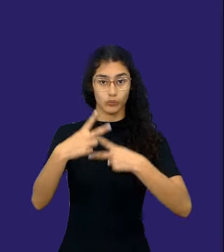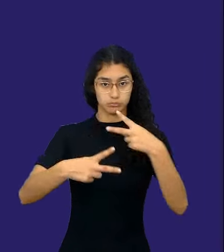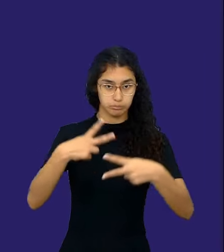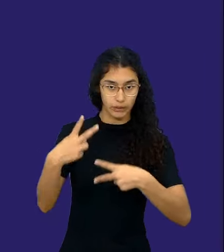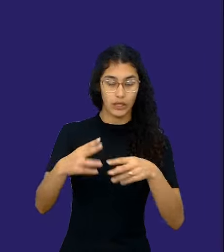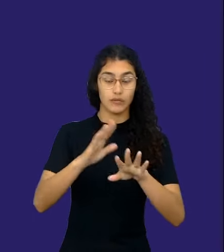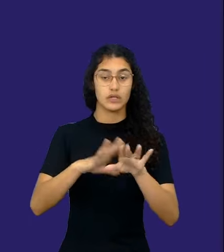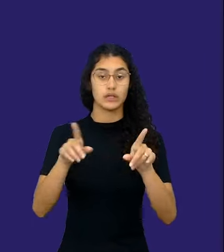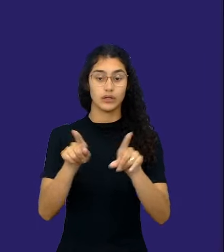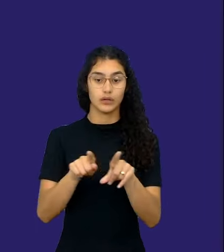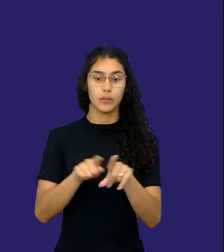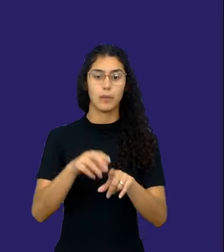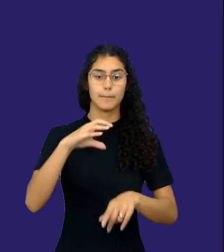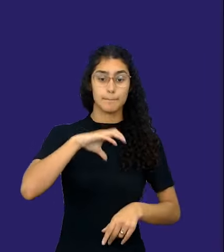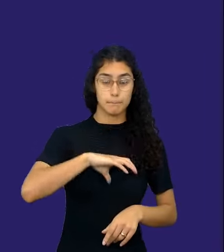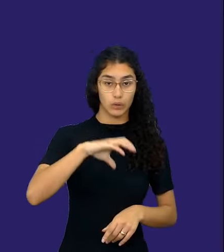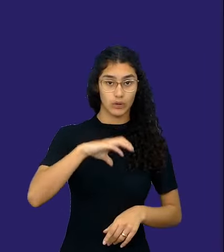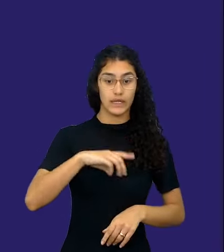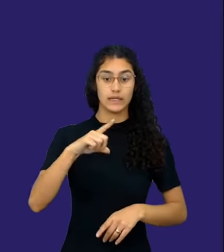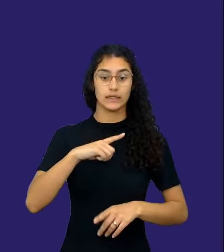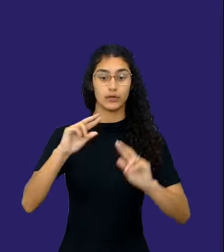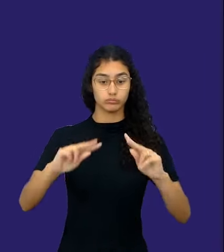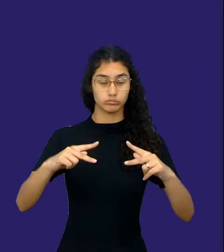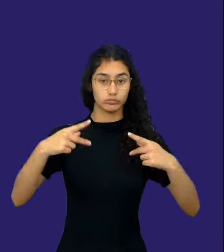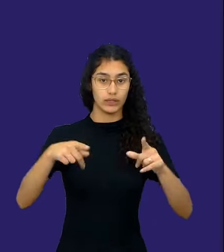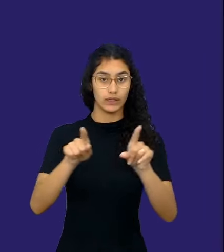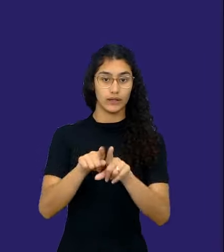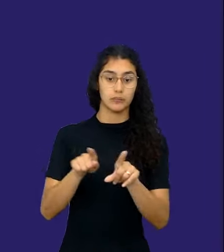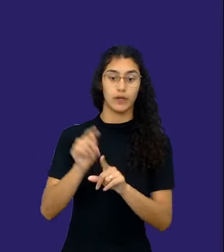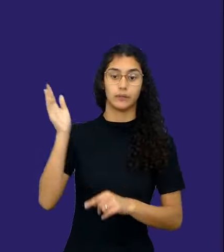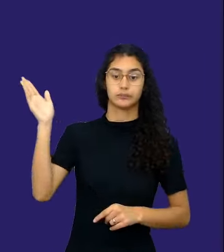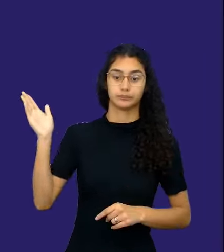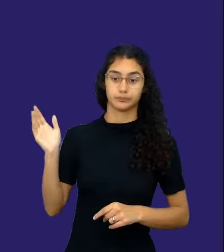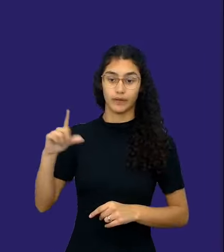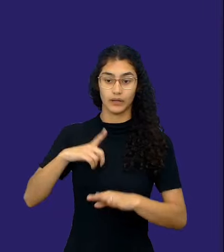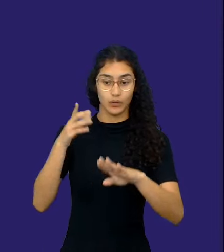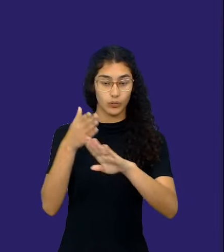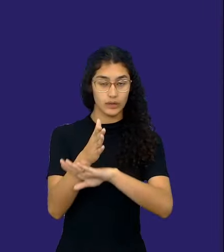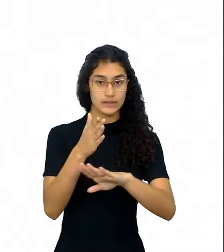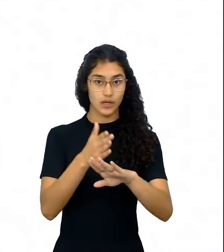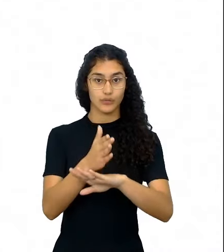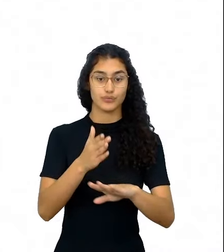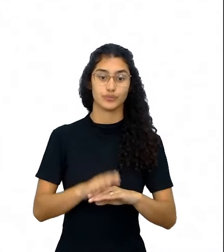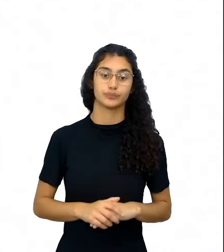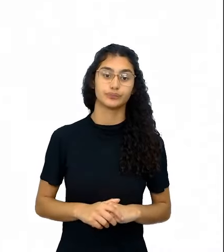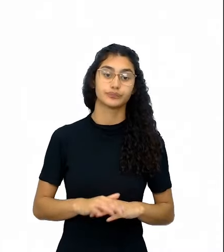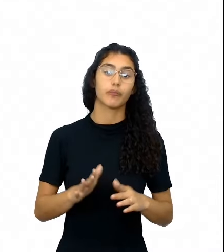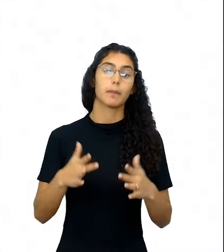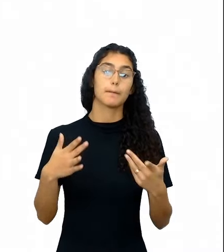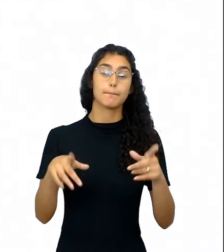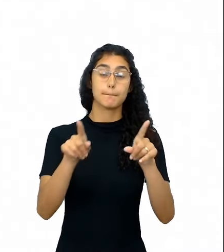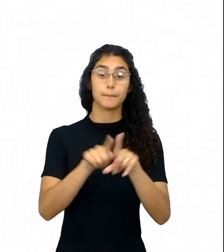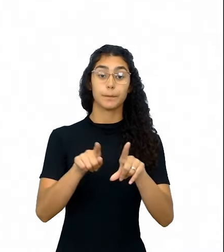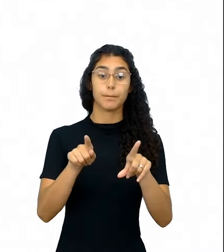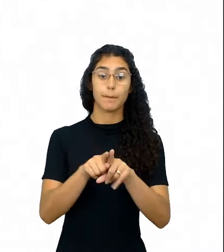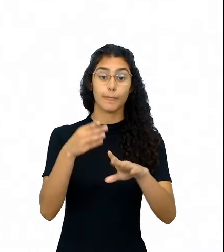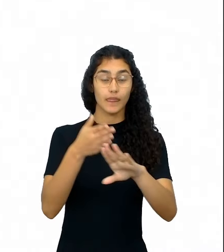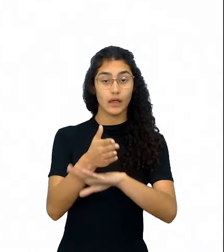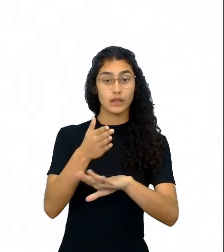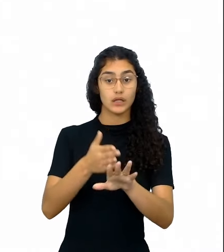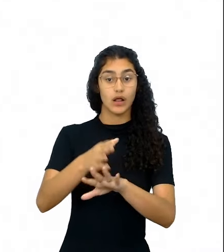IFAVEM, da língua portuguesa, através desse link que está aqui, para você ter o acesso. E, acessando